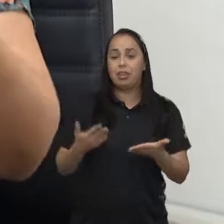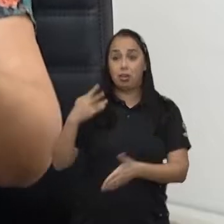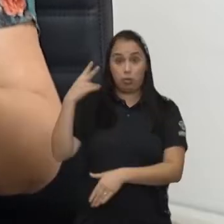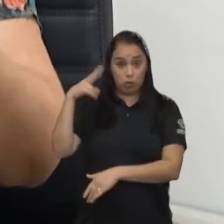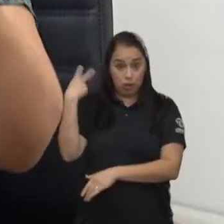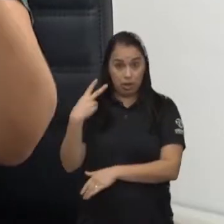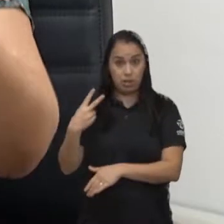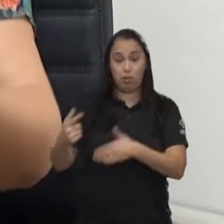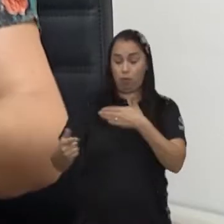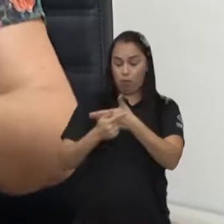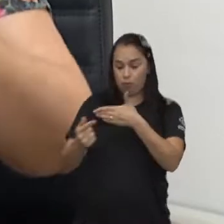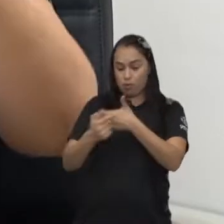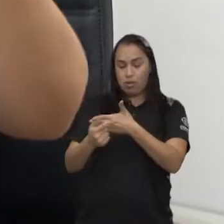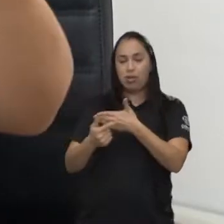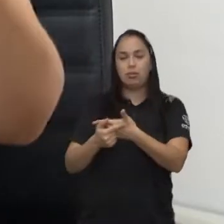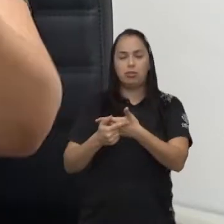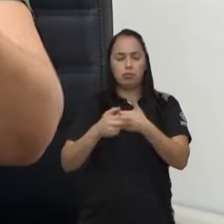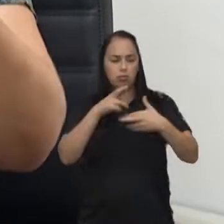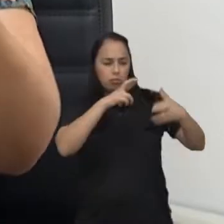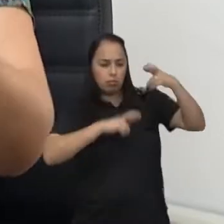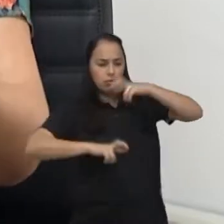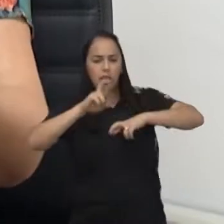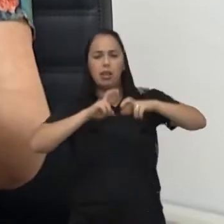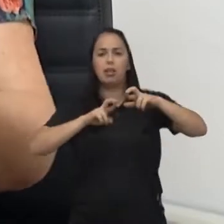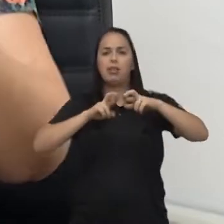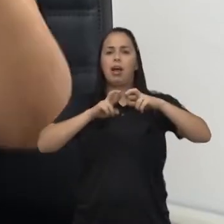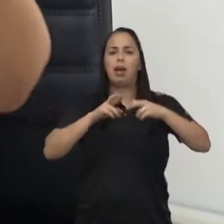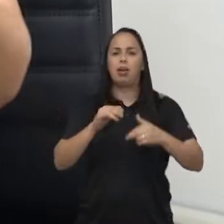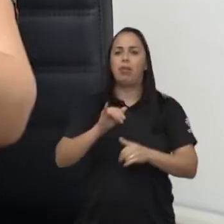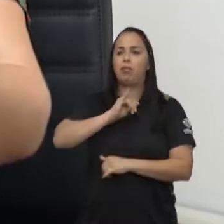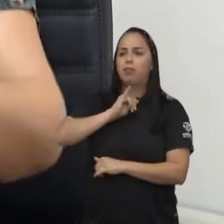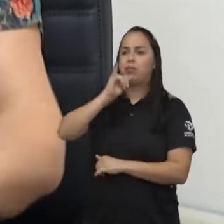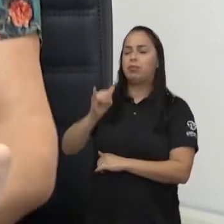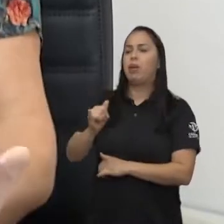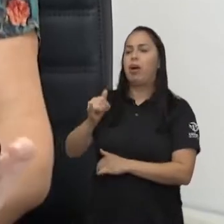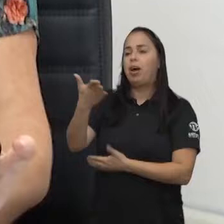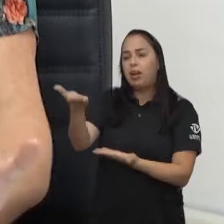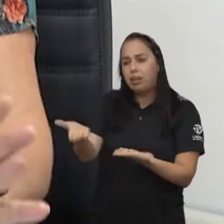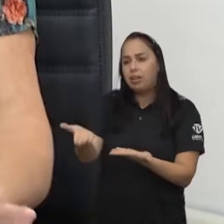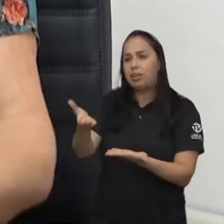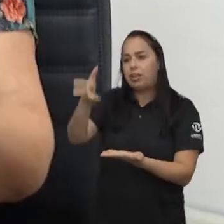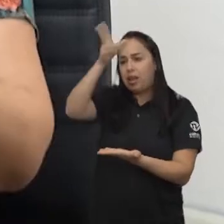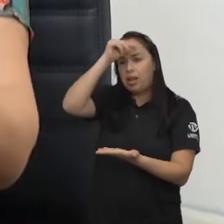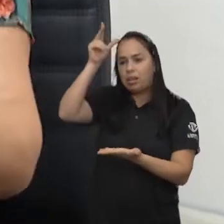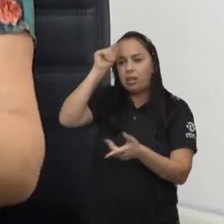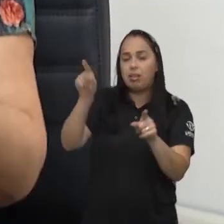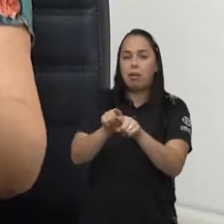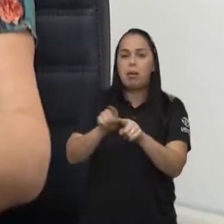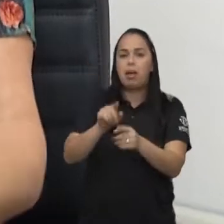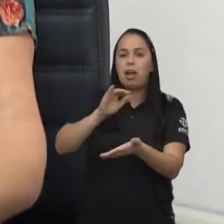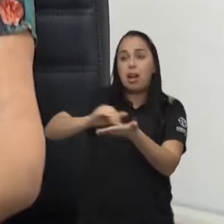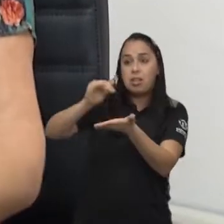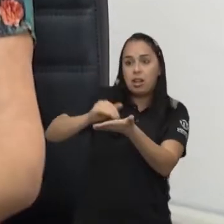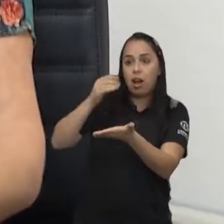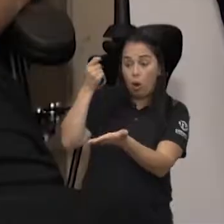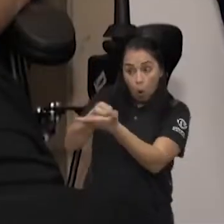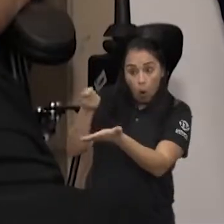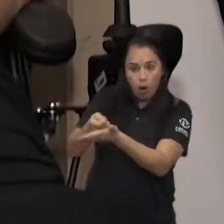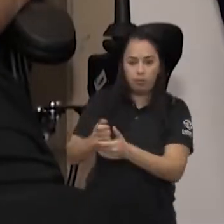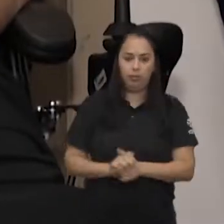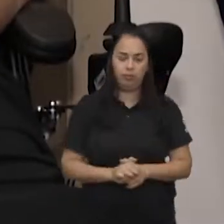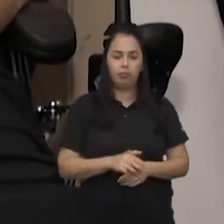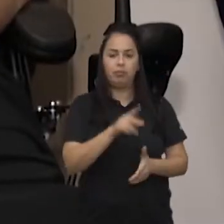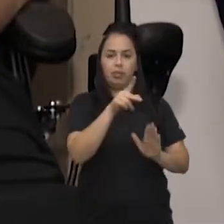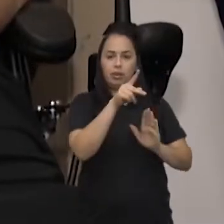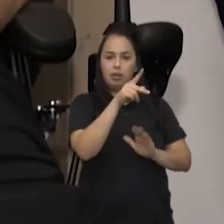geradores com papel de fiscalizador de porta-voz vai até o Executivo EA secretaria para cobrar